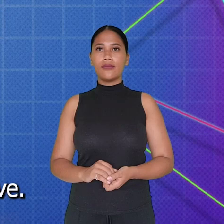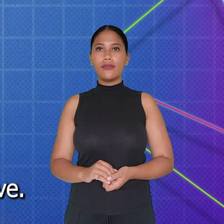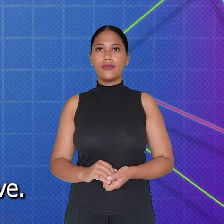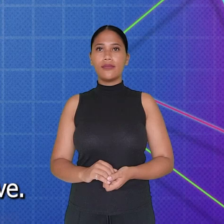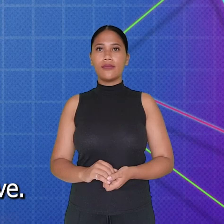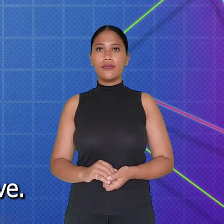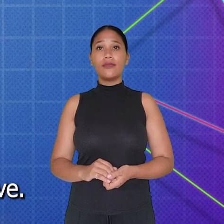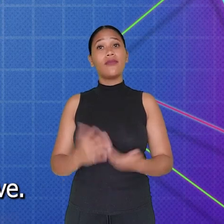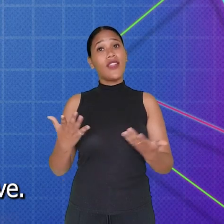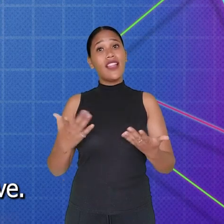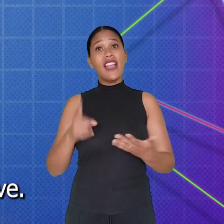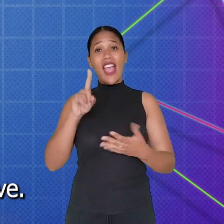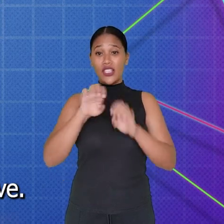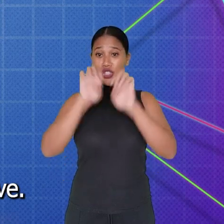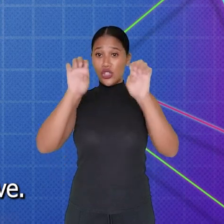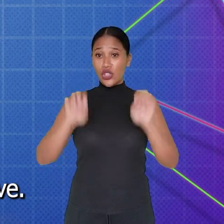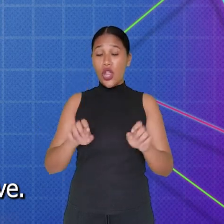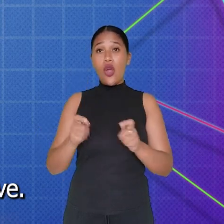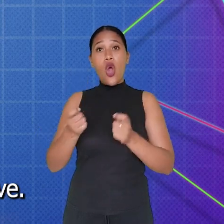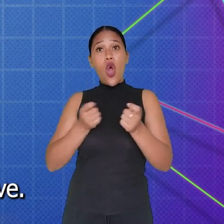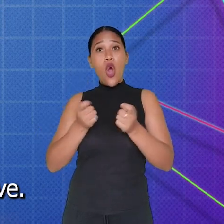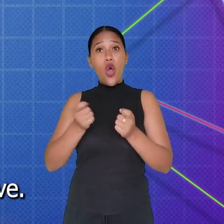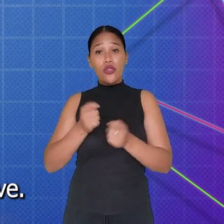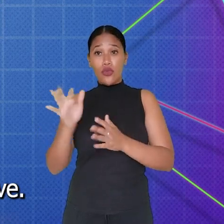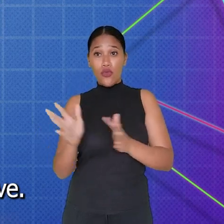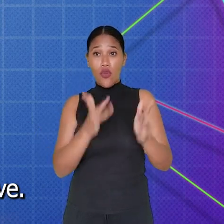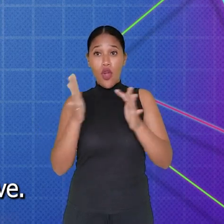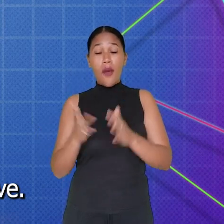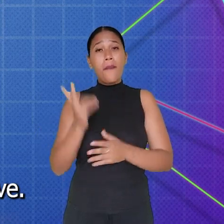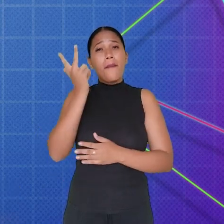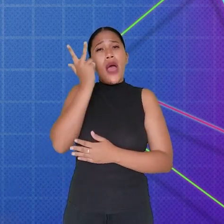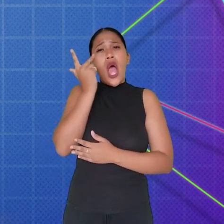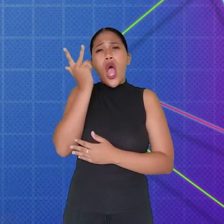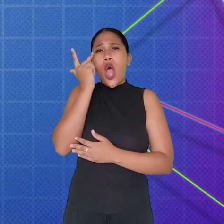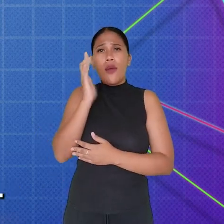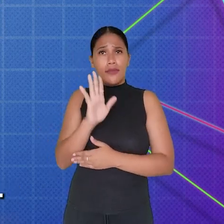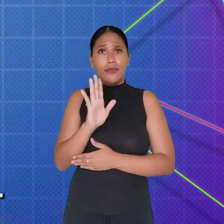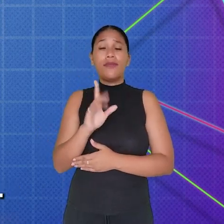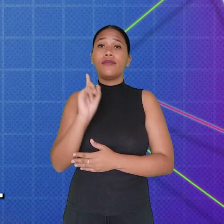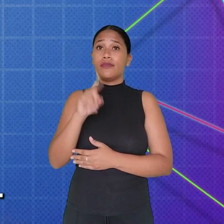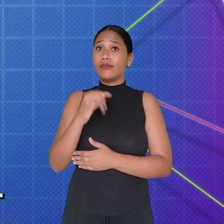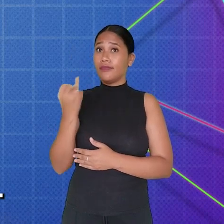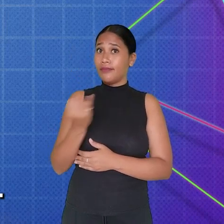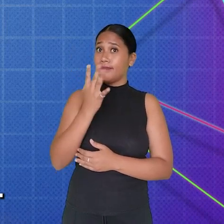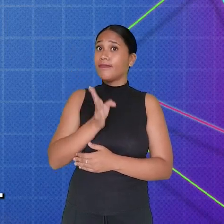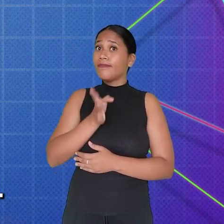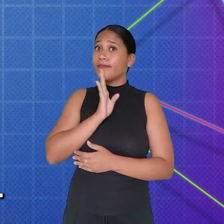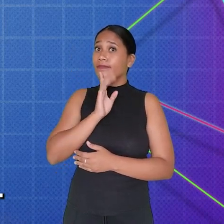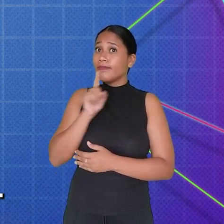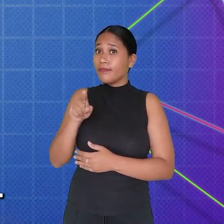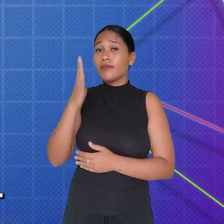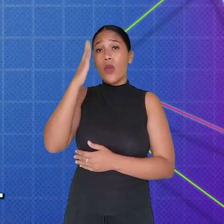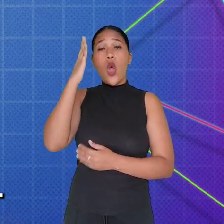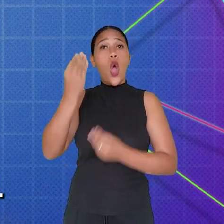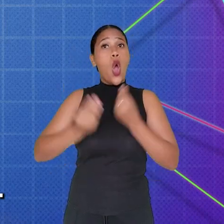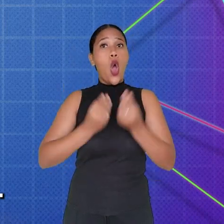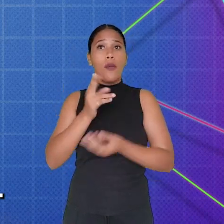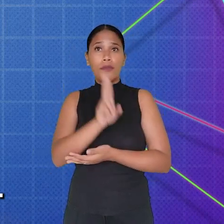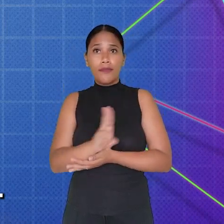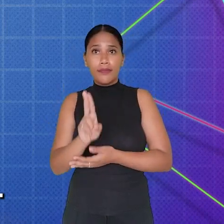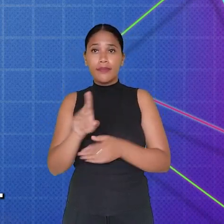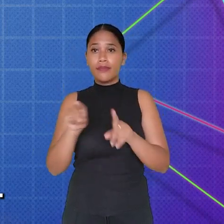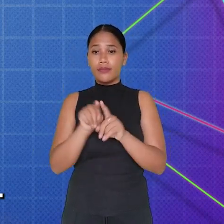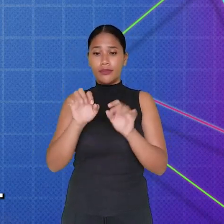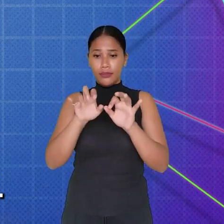E essas são as estruturas de controle de fluxo mais comuns em C#. É importante conhecê-las e saber como usá-las para escrever